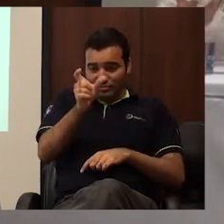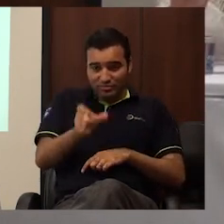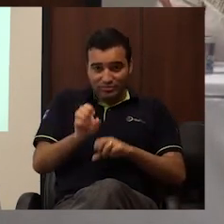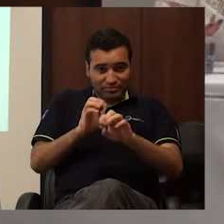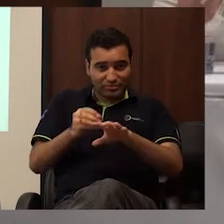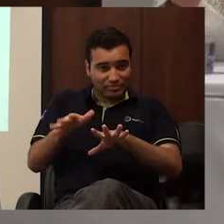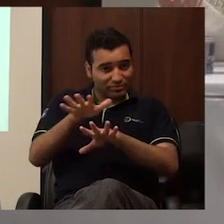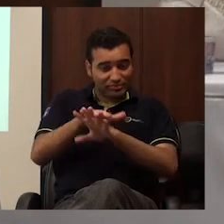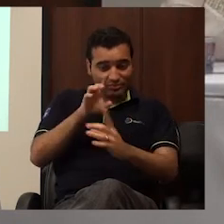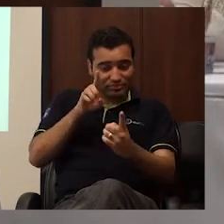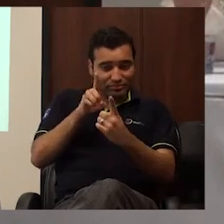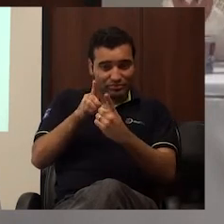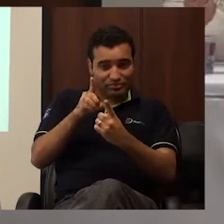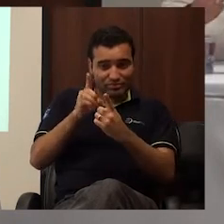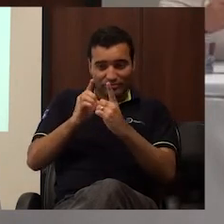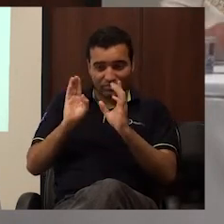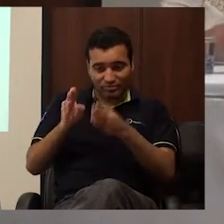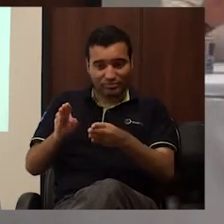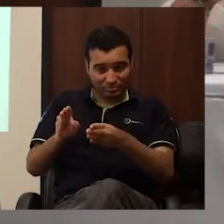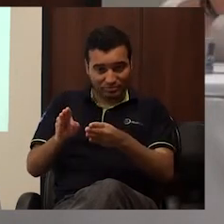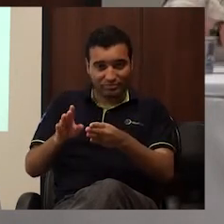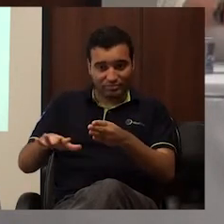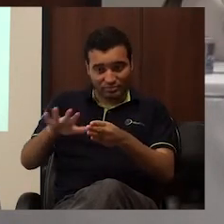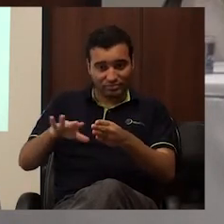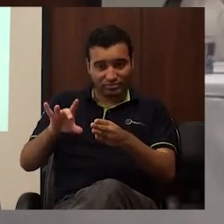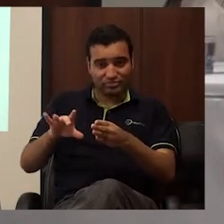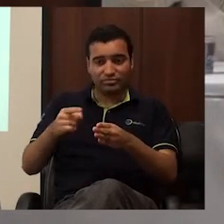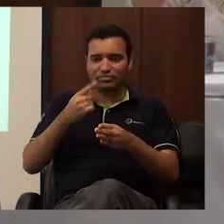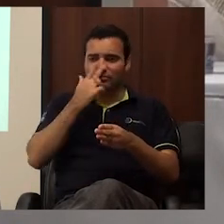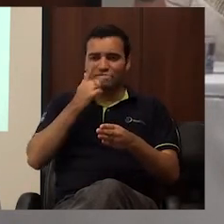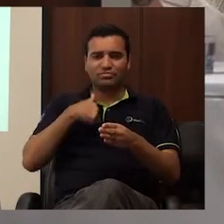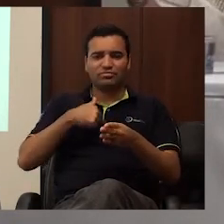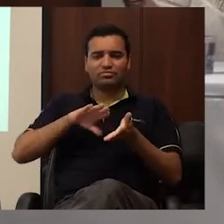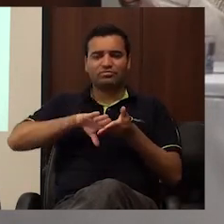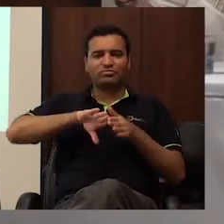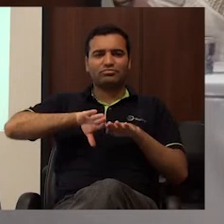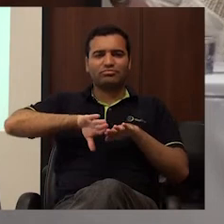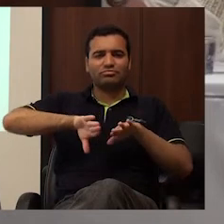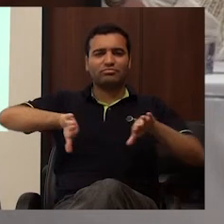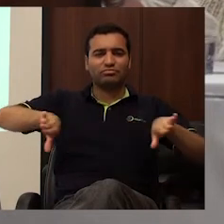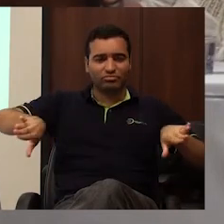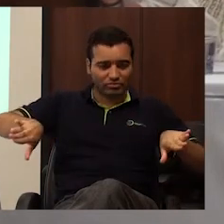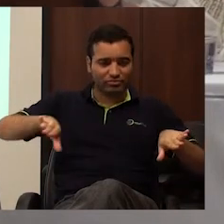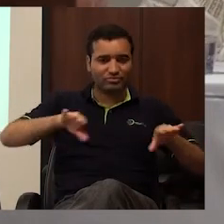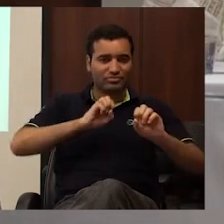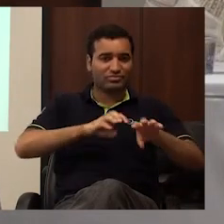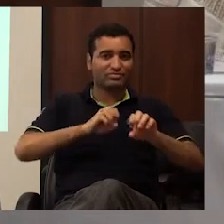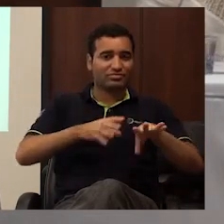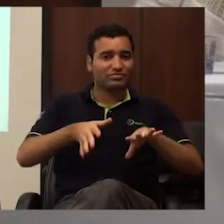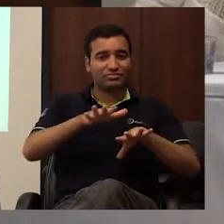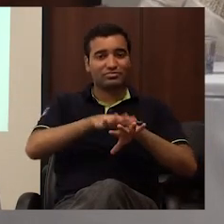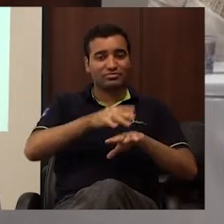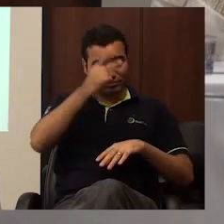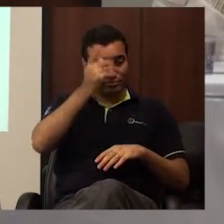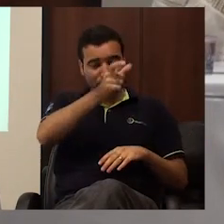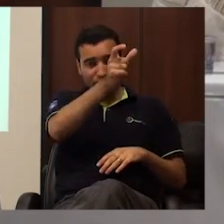educação inclusiva atendimento educacional especializado, eu excluo dessa educação inclusiva a